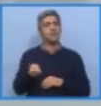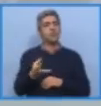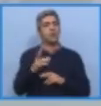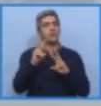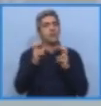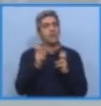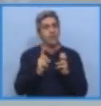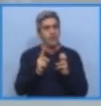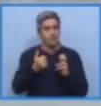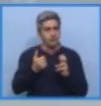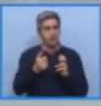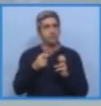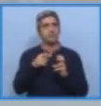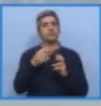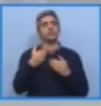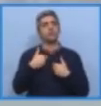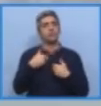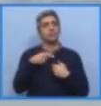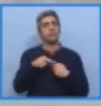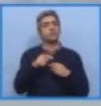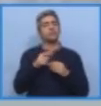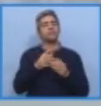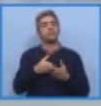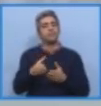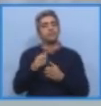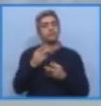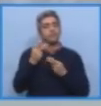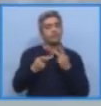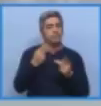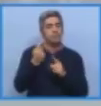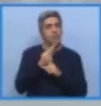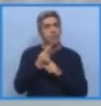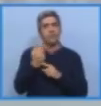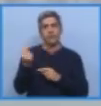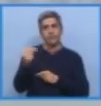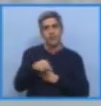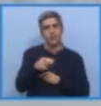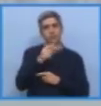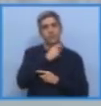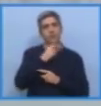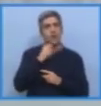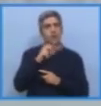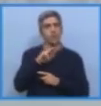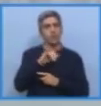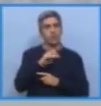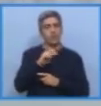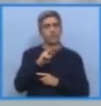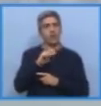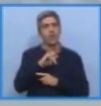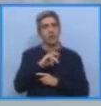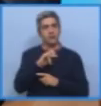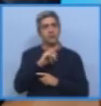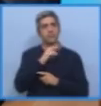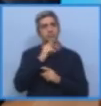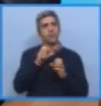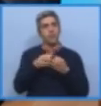como tema central. Para nos ajudar neste itinerário de análise, temos entre nós o padre Rui Valério, da Congregação dos